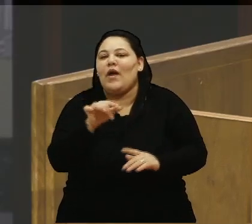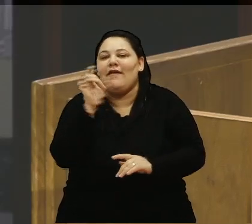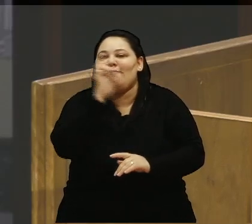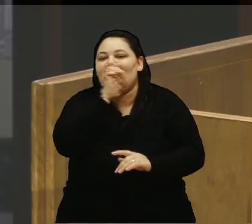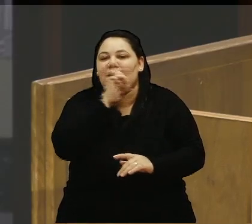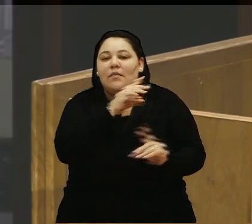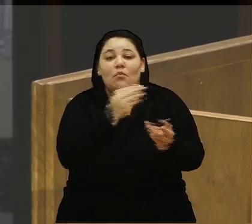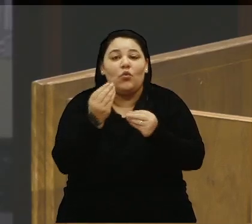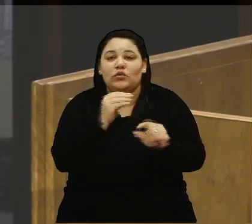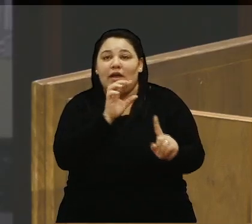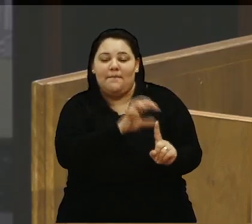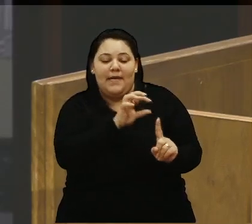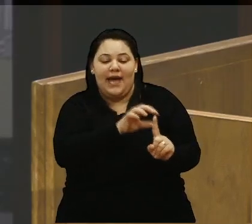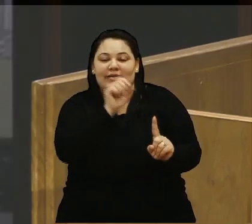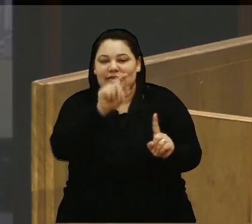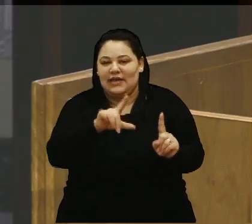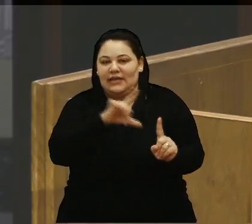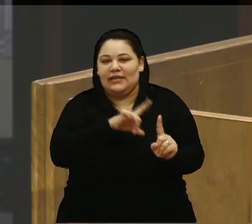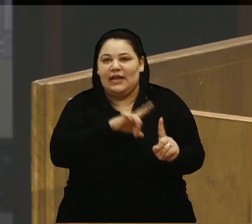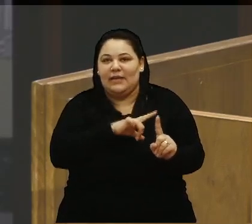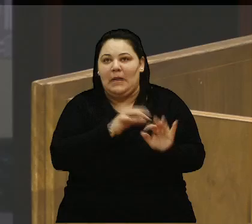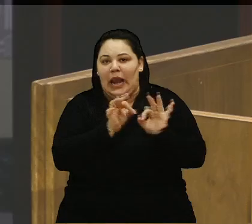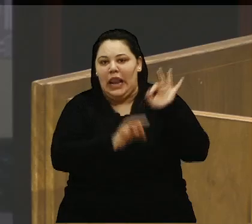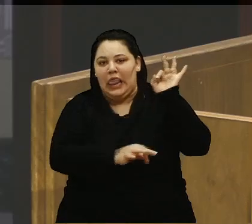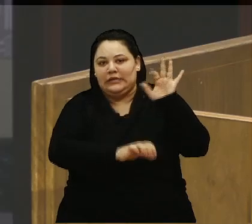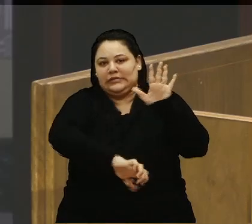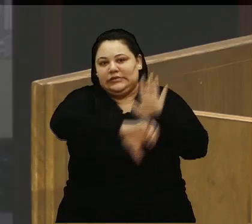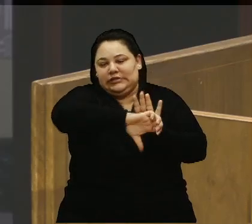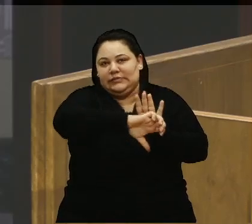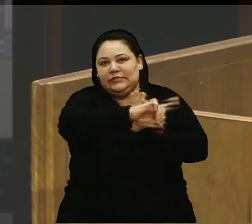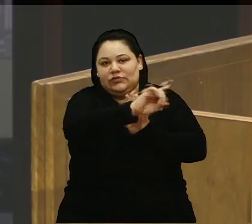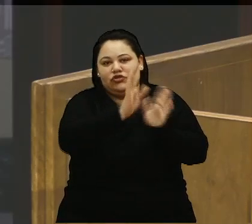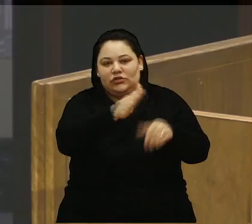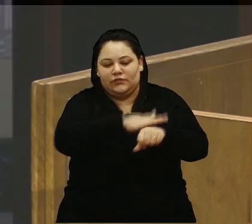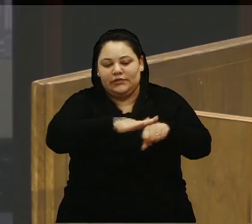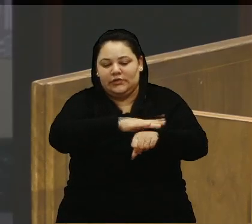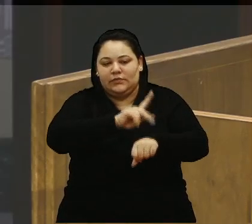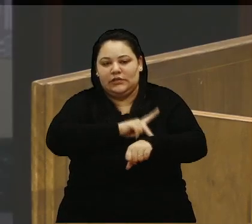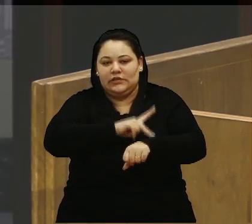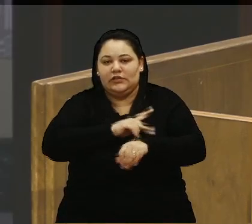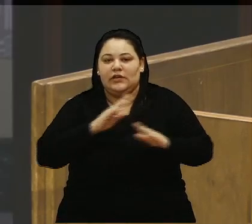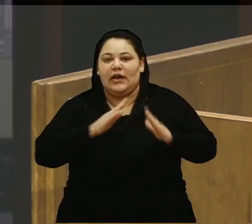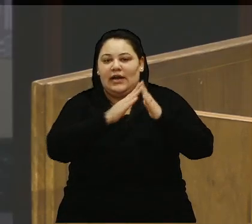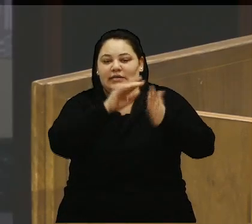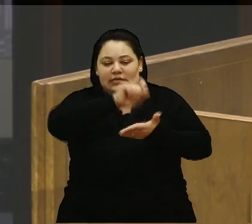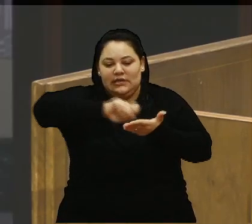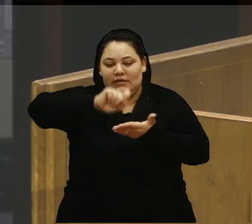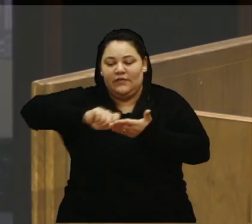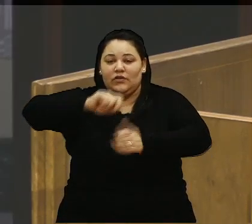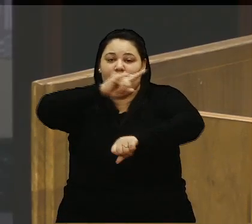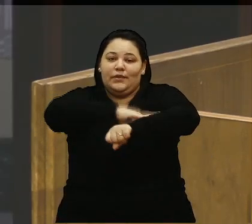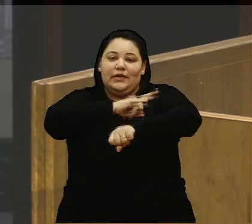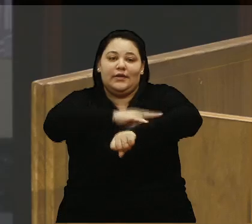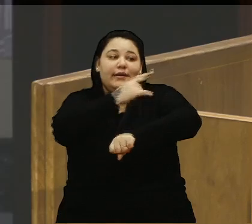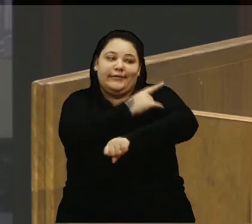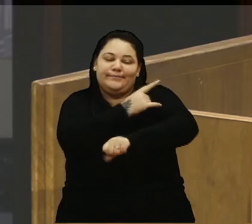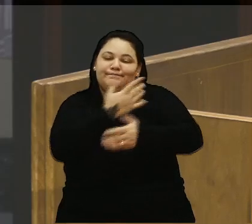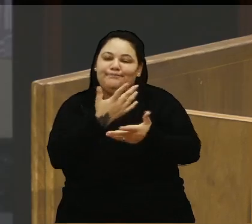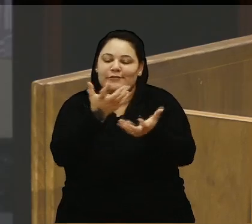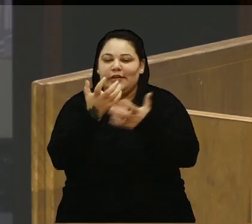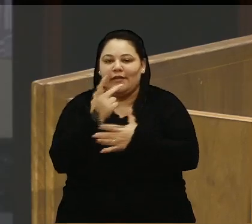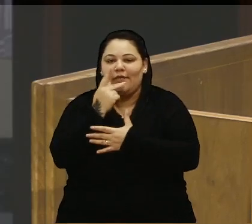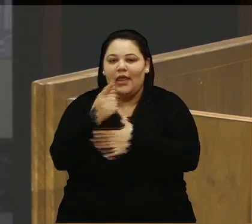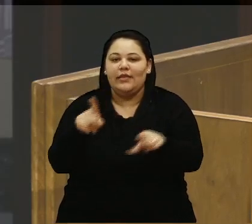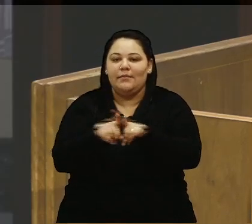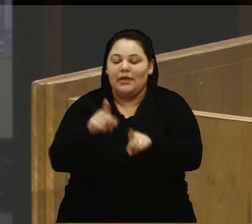realmente de quem tem uma longa ficha criminal, né? Já conversei com o presidente da casa aqui, que eles escreveram no banheiro ali, e queria dizer aqui que a